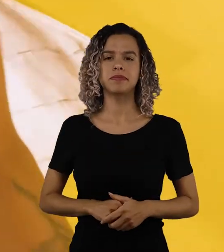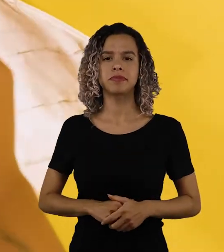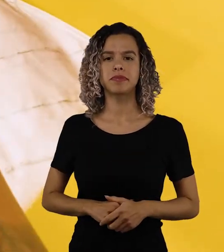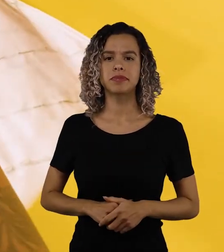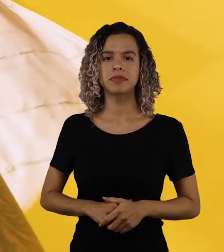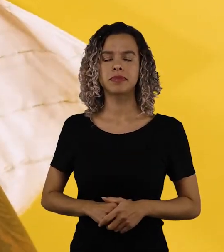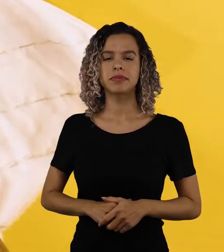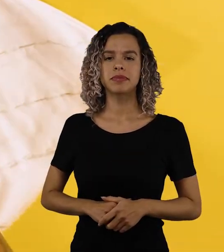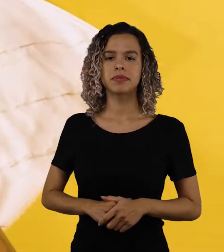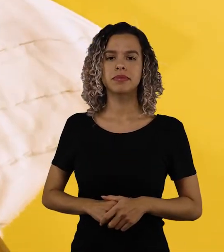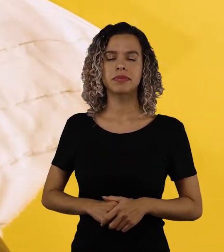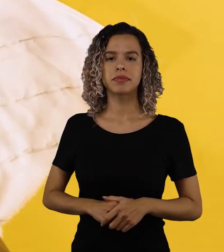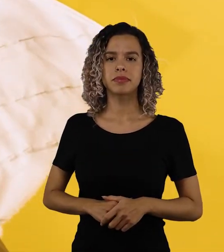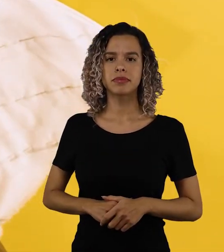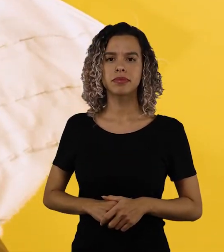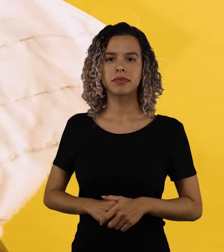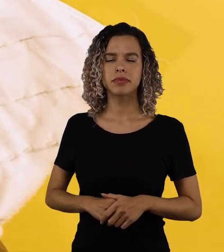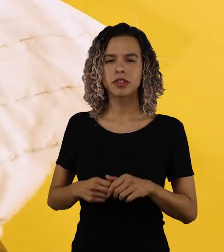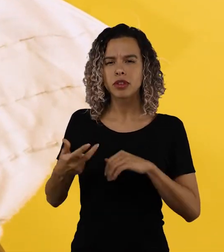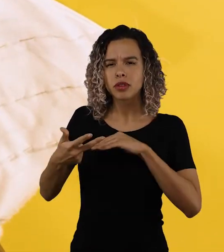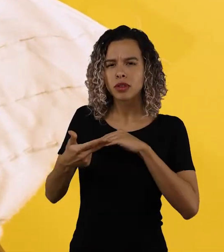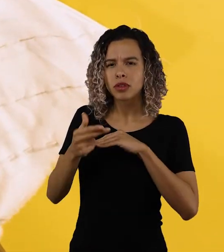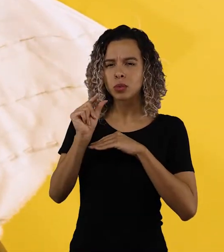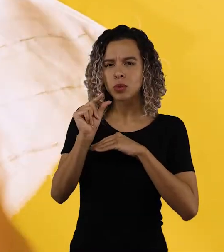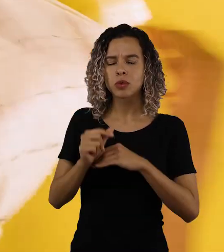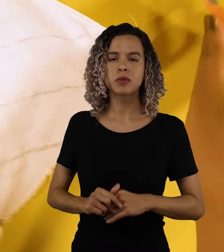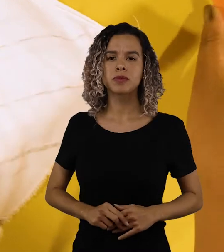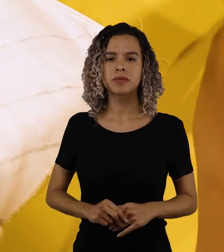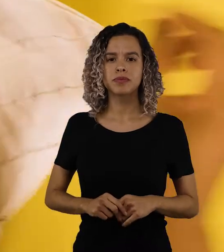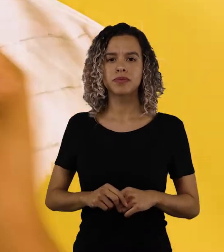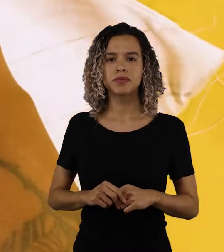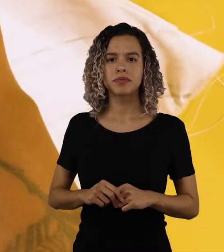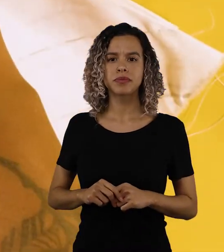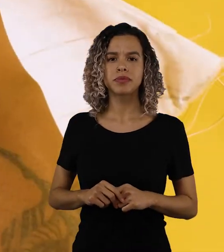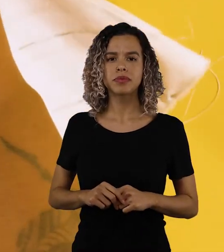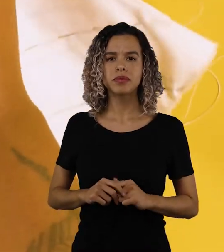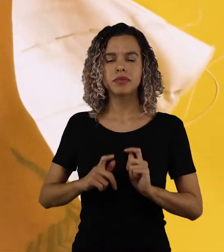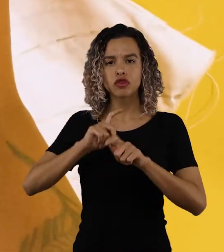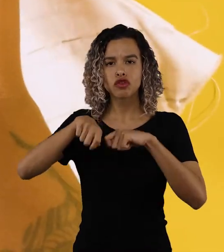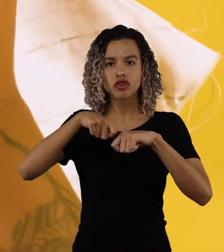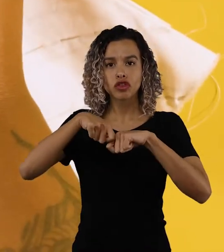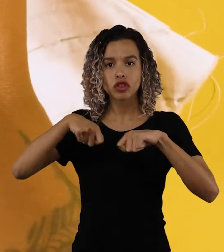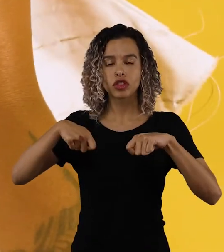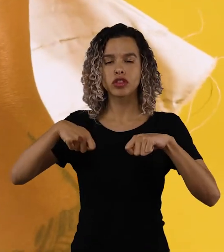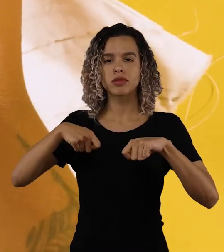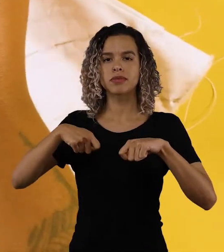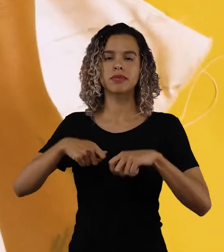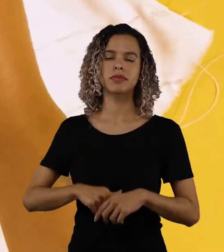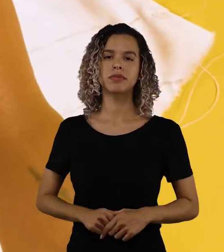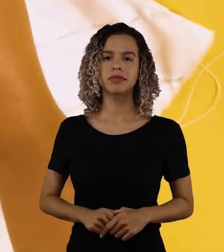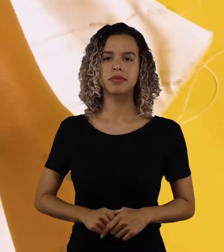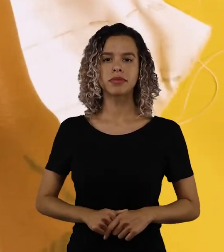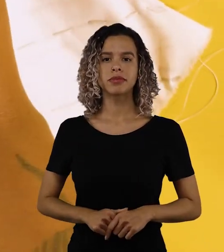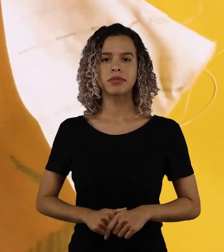o tecido. A gente puxa, você pode cortar um pedacinho e a gente vai fazer um nó.